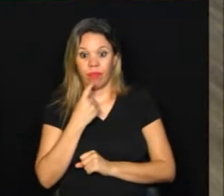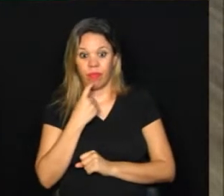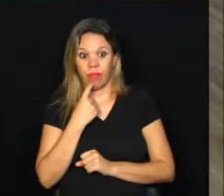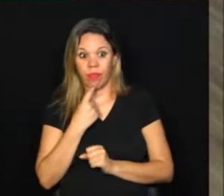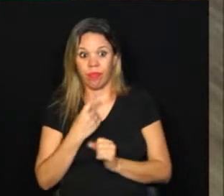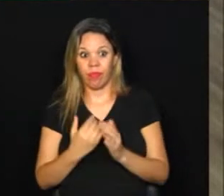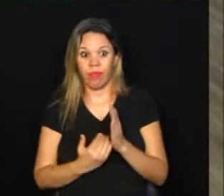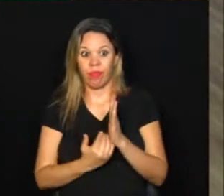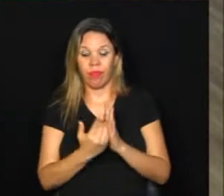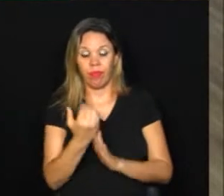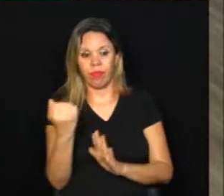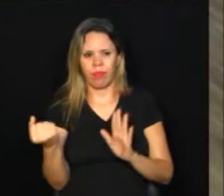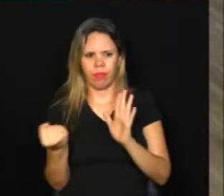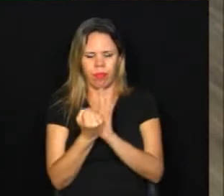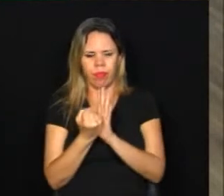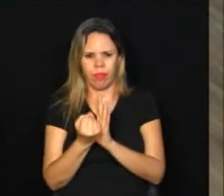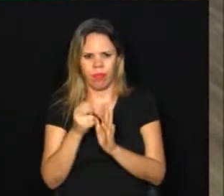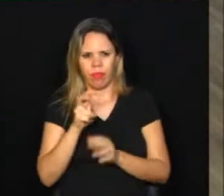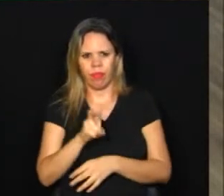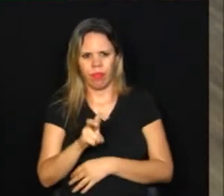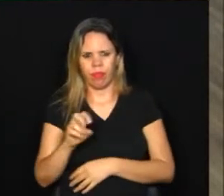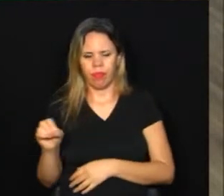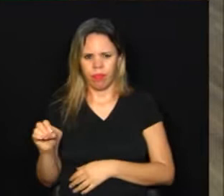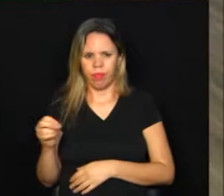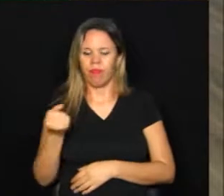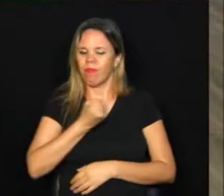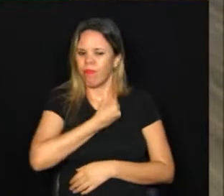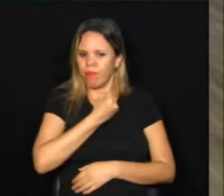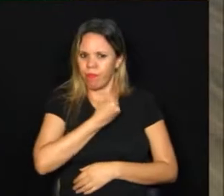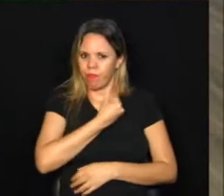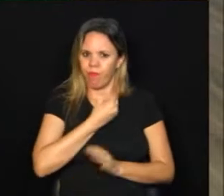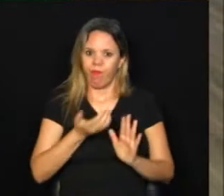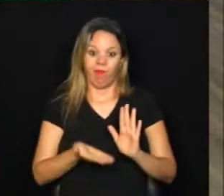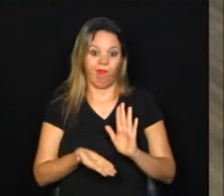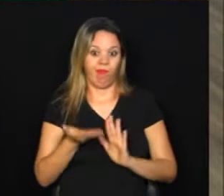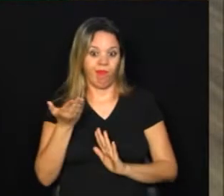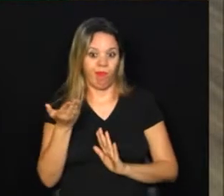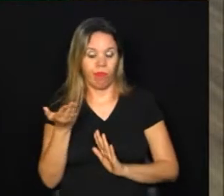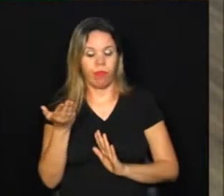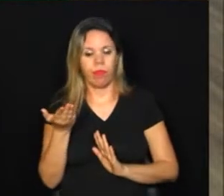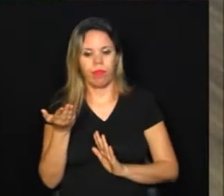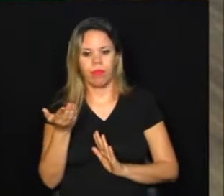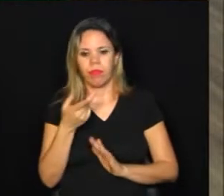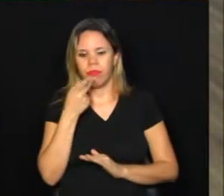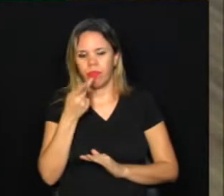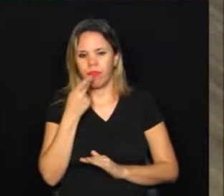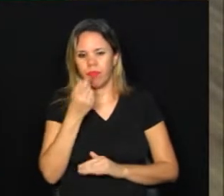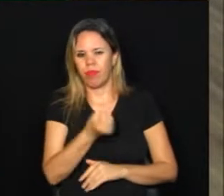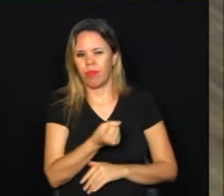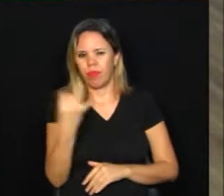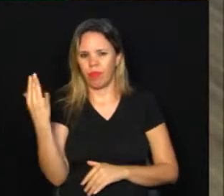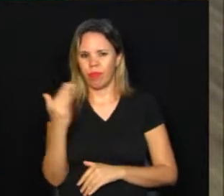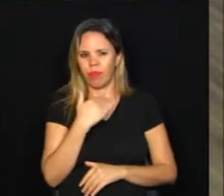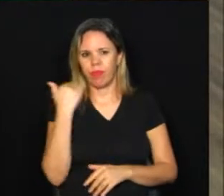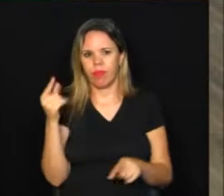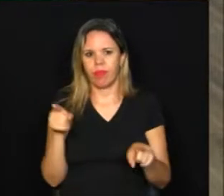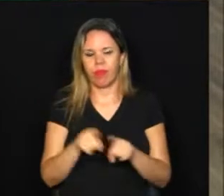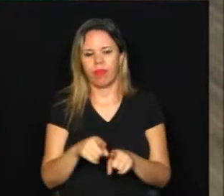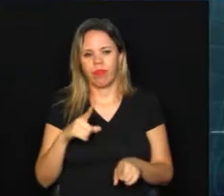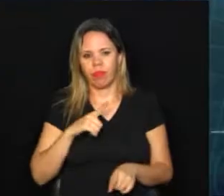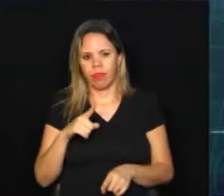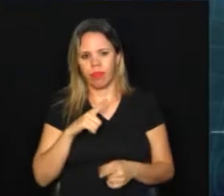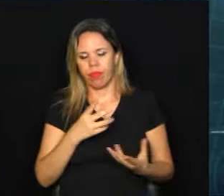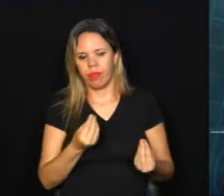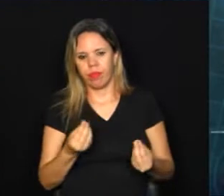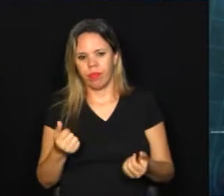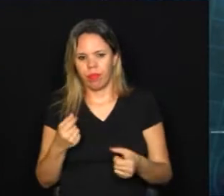Passamos dessa marca de 500, então é um número bastante alto. Sim, agora a gente vai falar dos óbitos também, que tivemos aqui